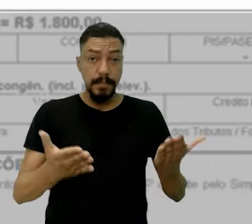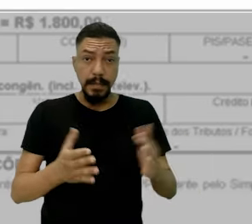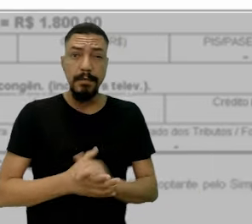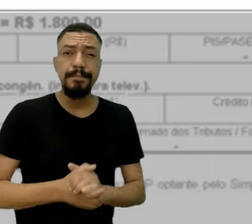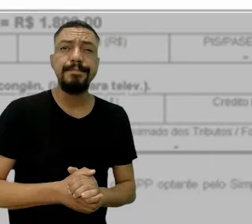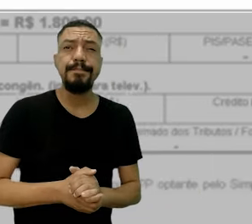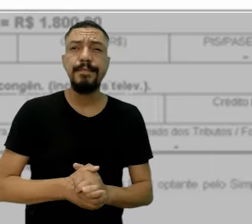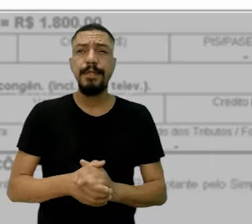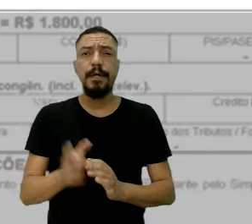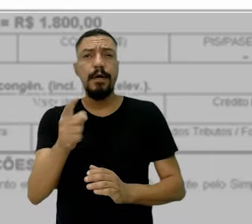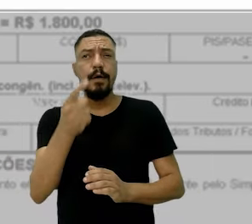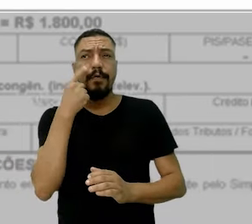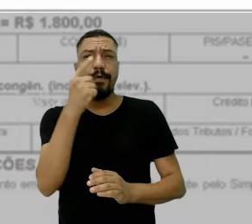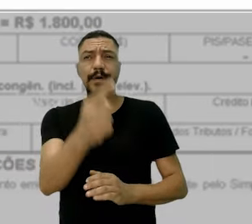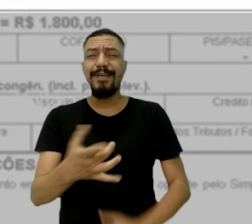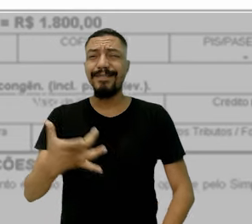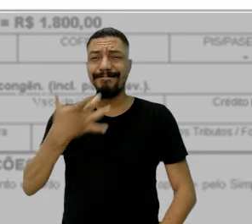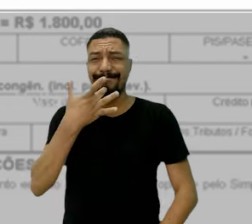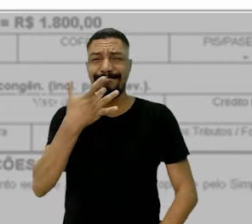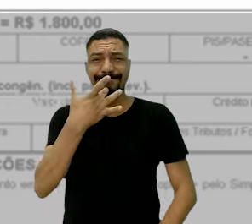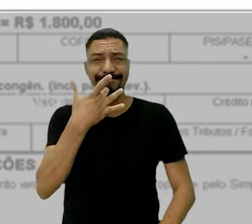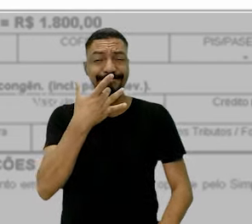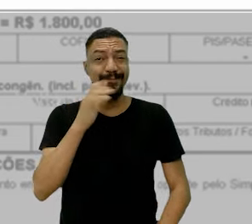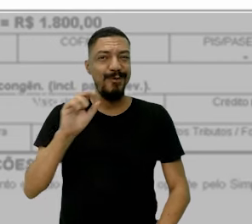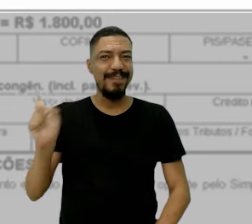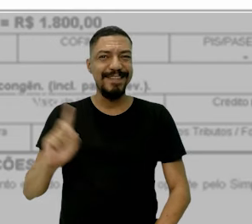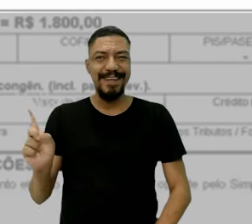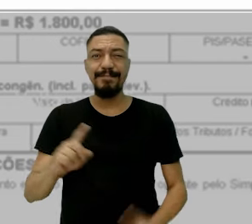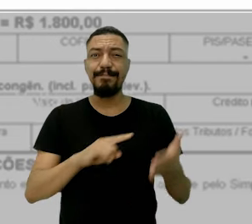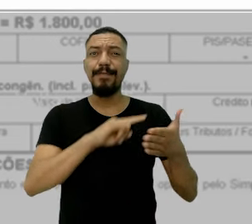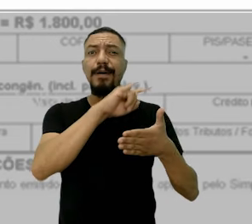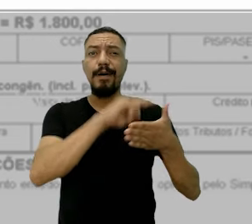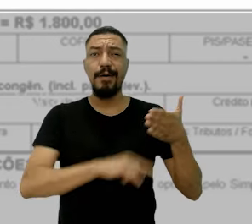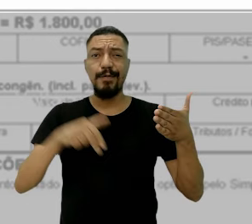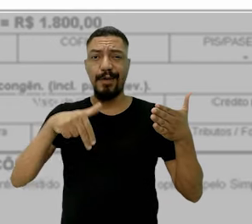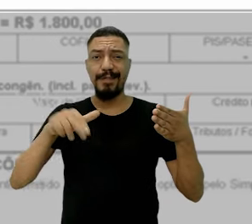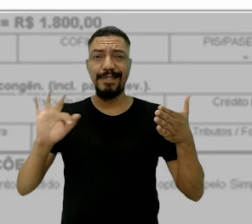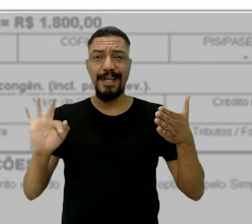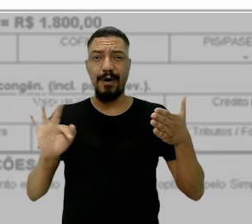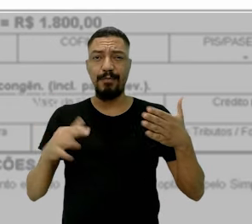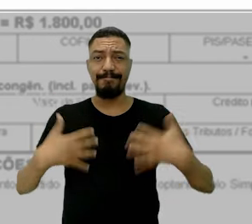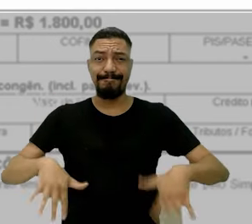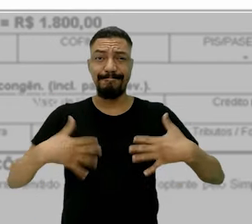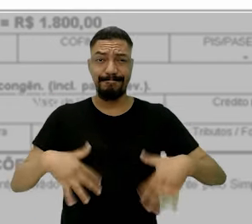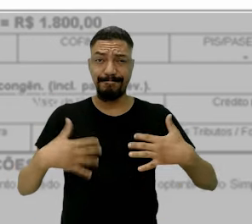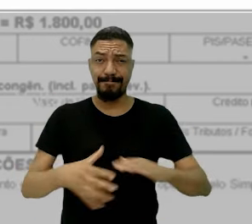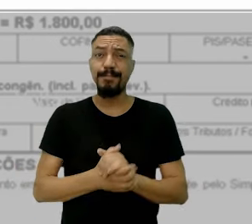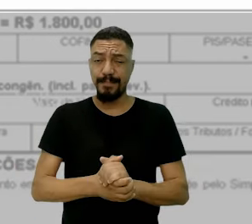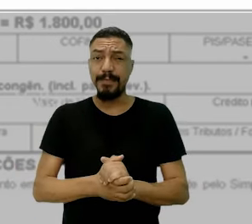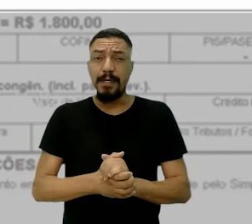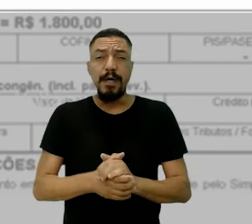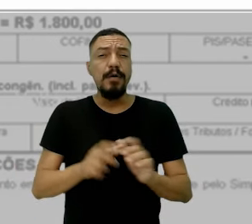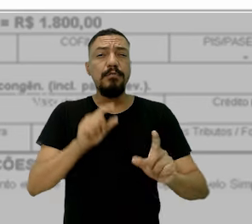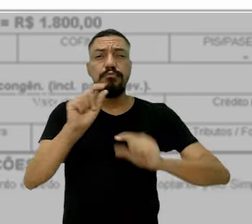E aí a gente chega na favorita, ou talvez não, né, a boa e velha nota fiscal.